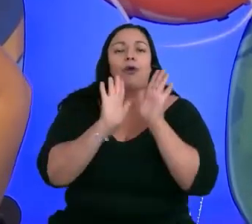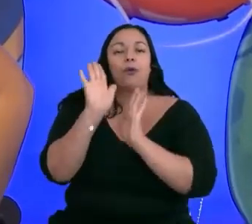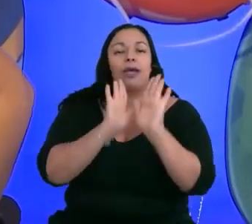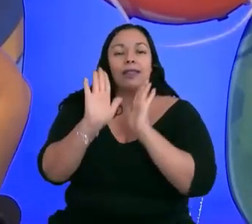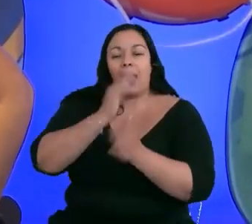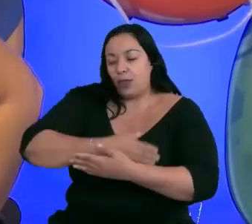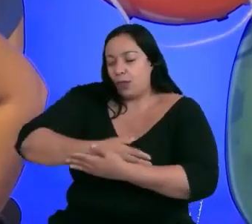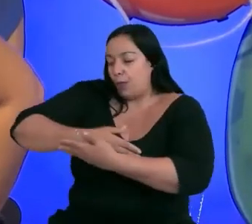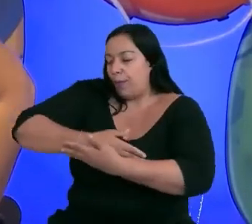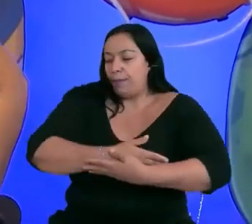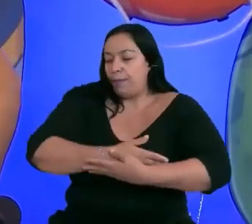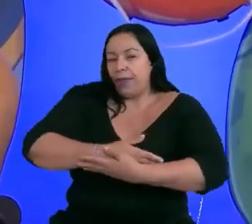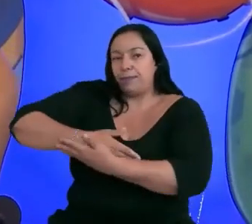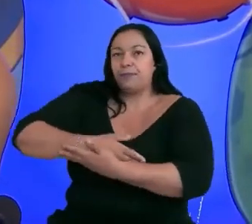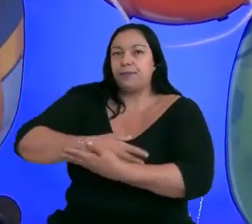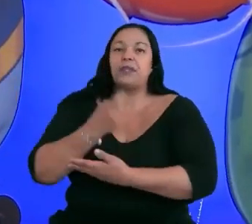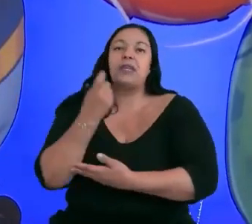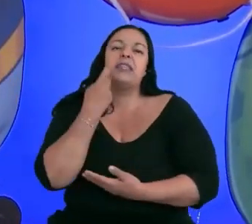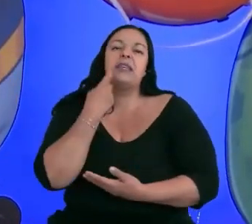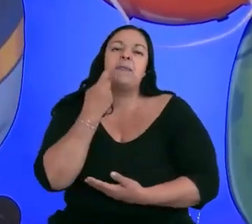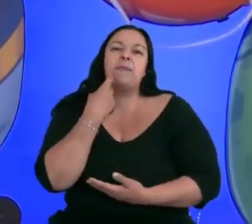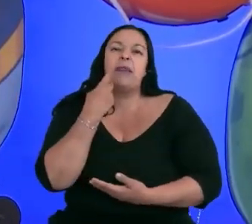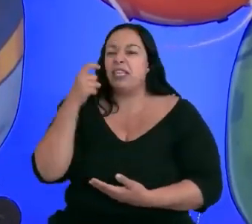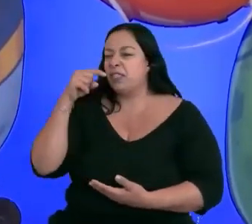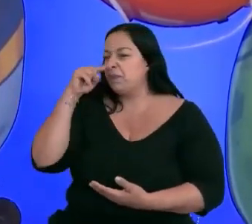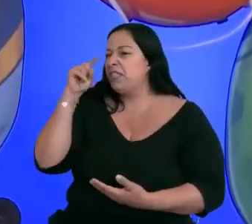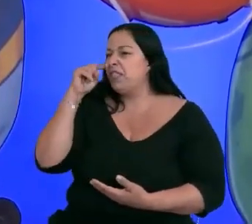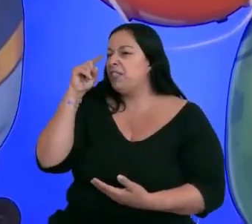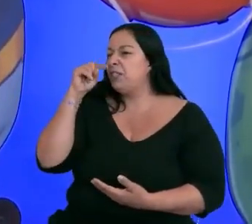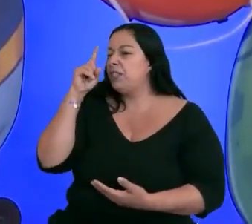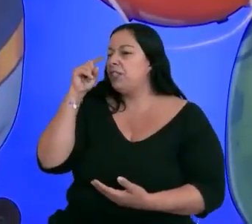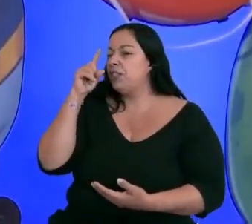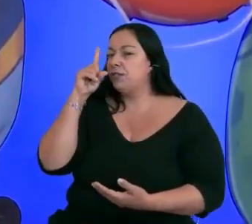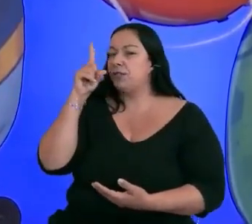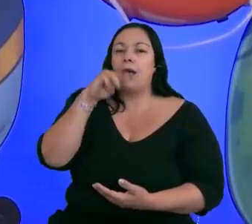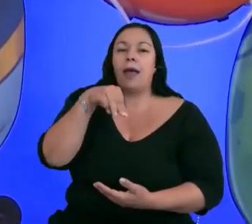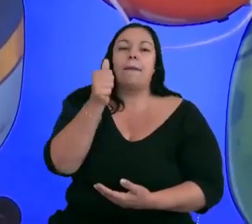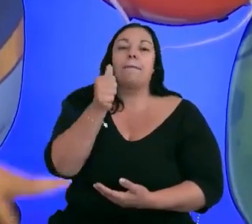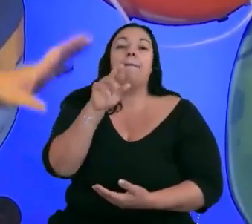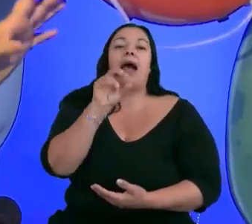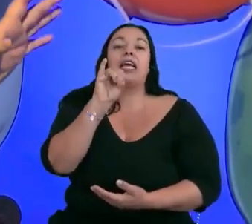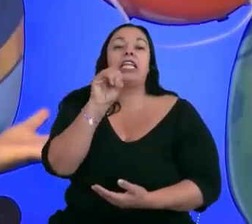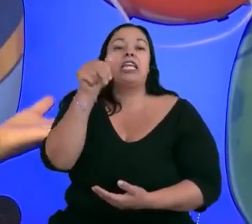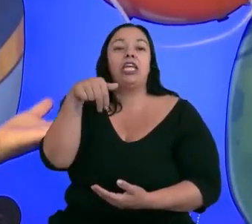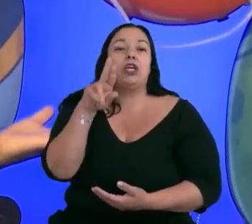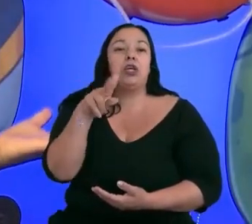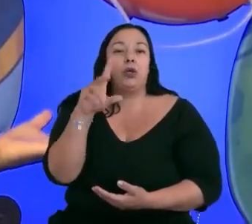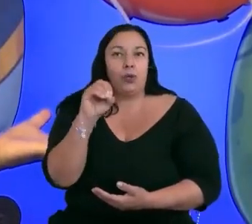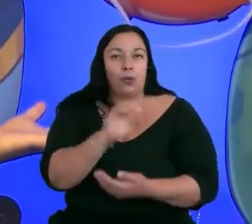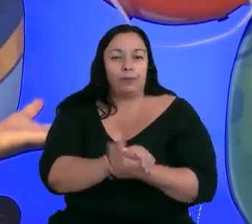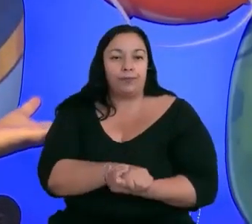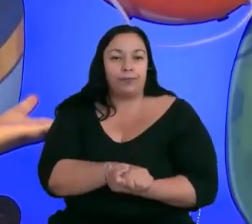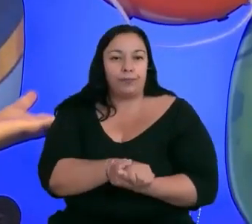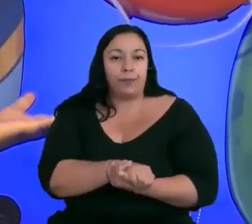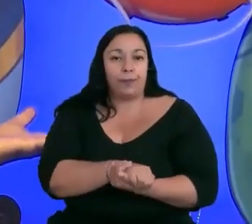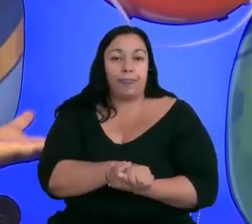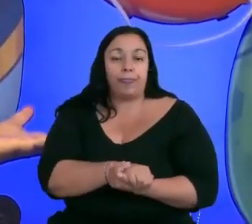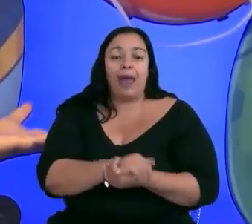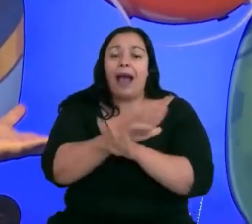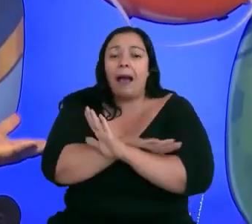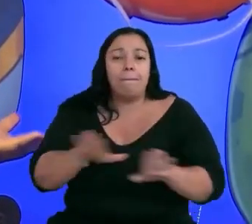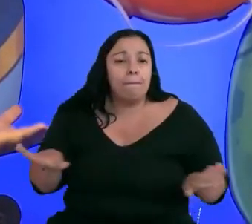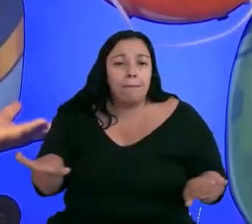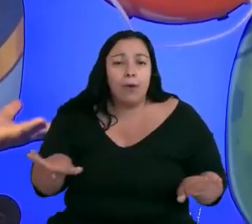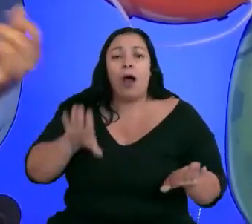esse peixe metido, que se chamava Marinho, resolveu trair a confiança do